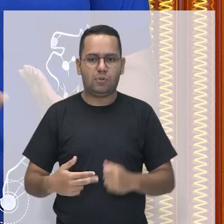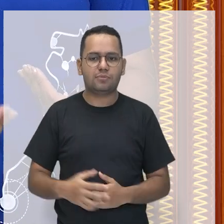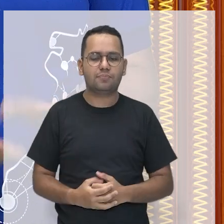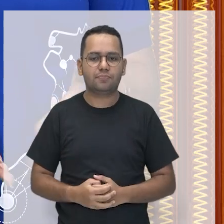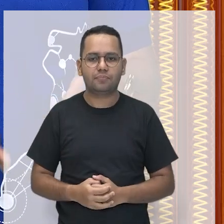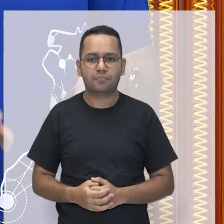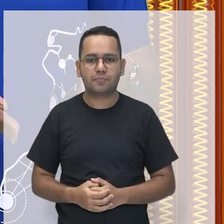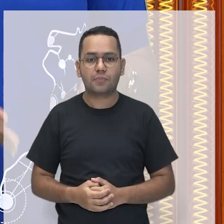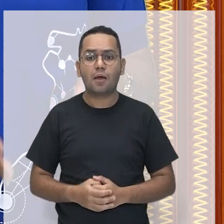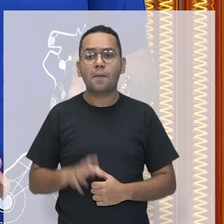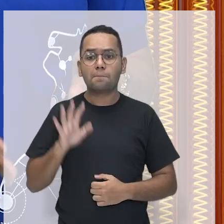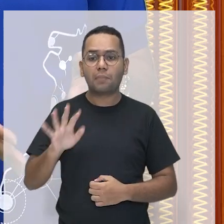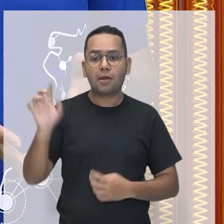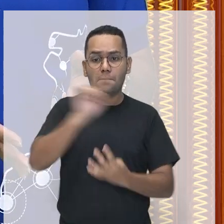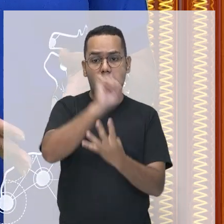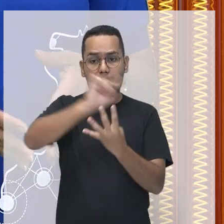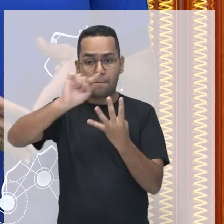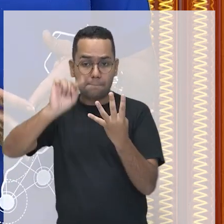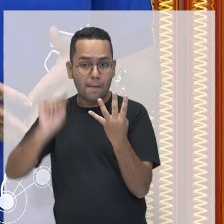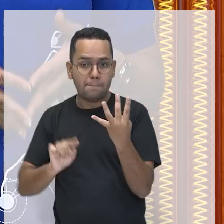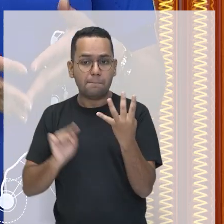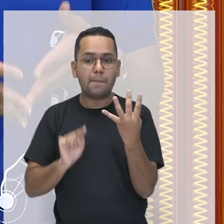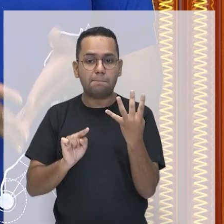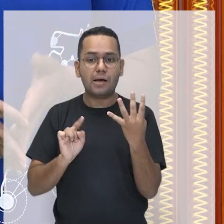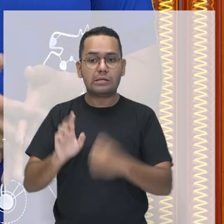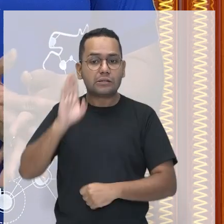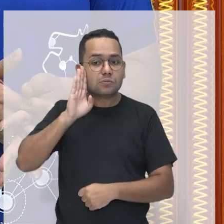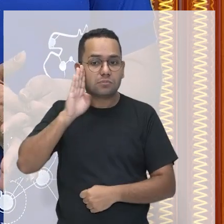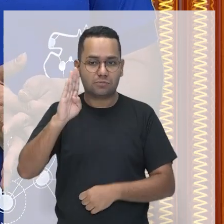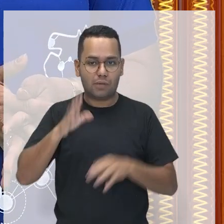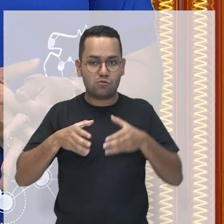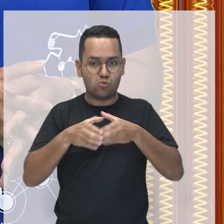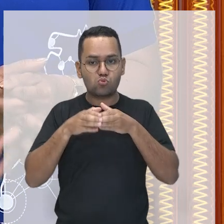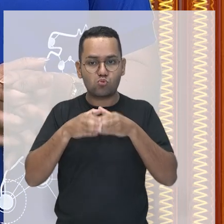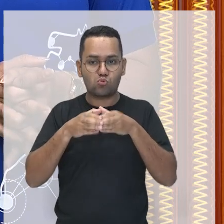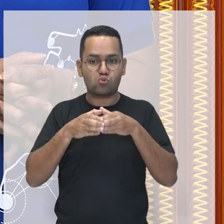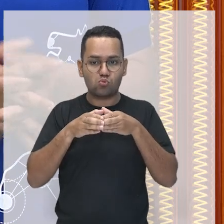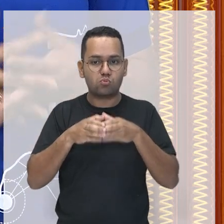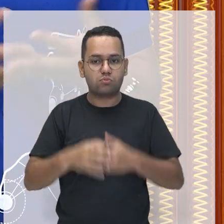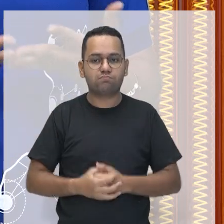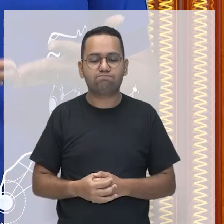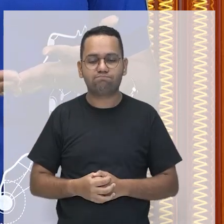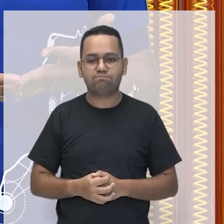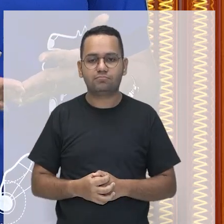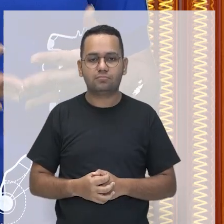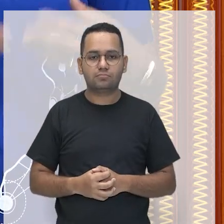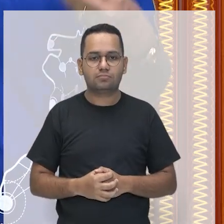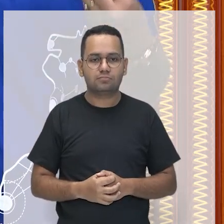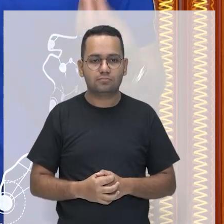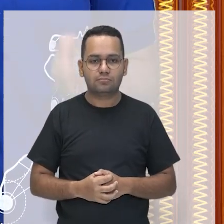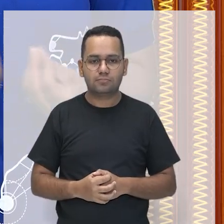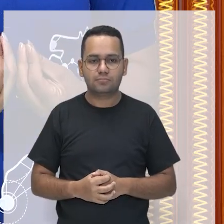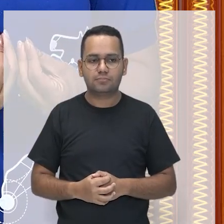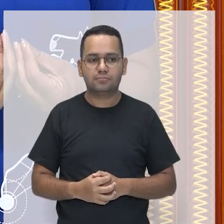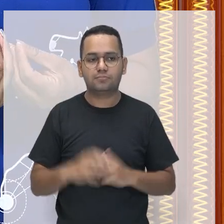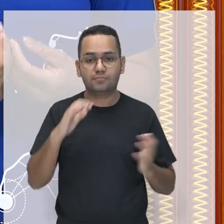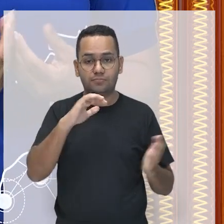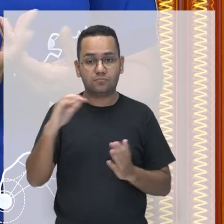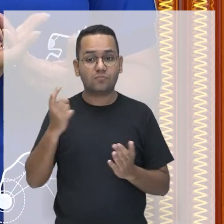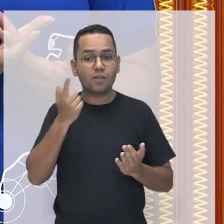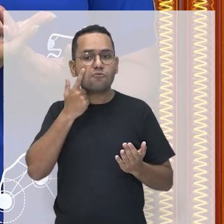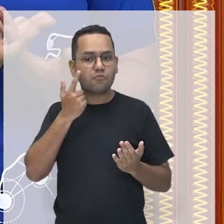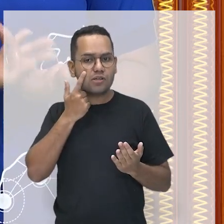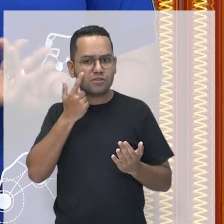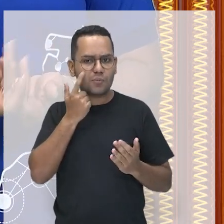ali à frente do movimento republicano. Ainda trouxemos para vocês uma ilustração, né, que nós vamos